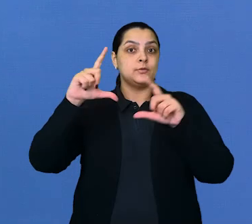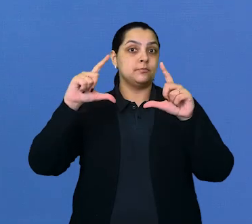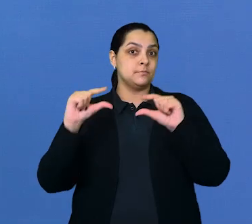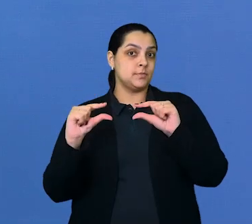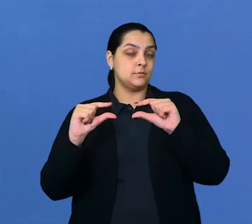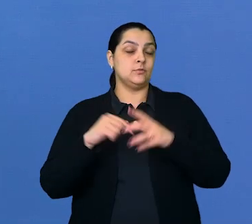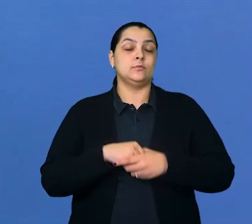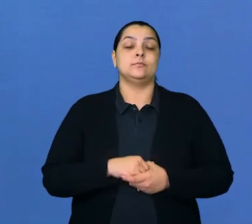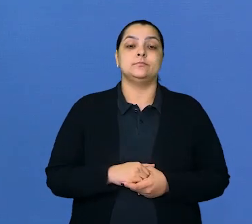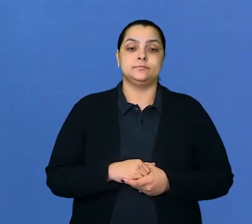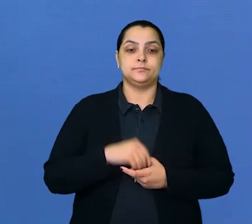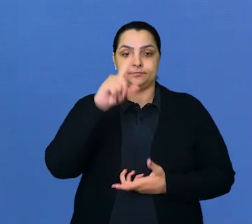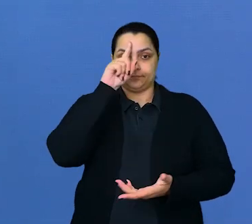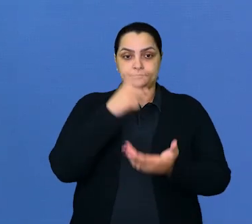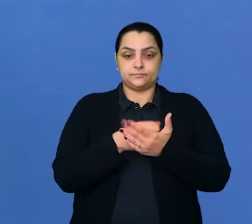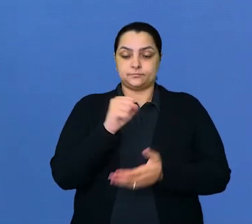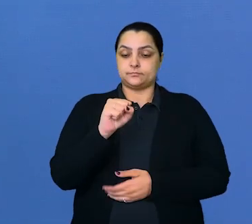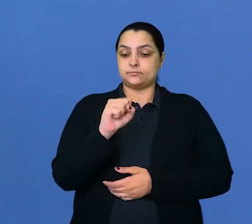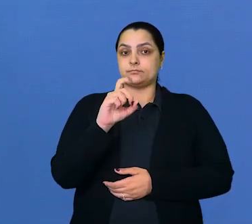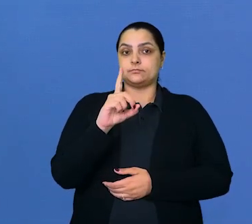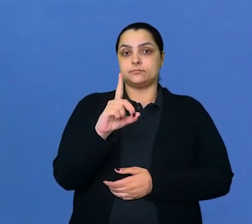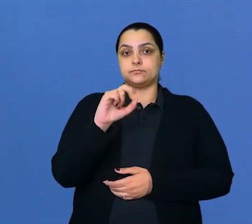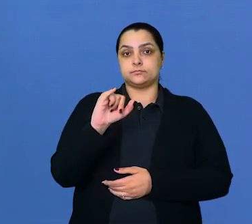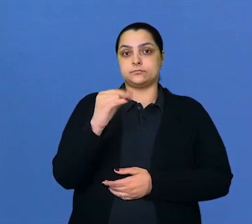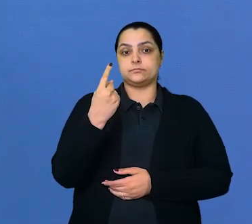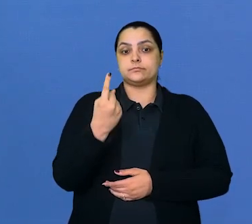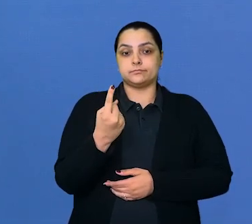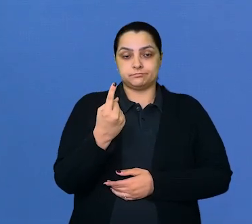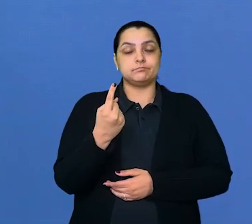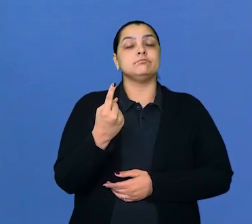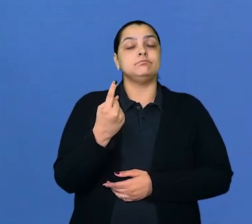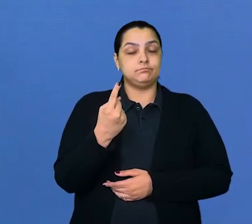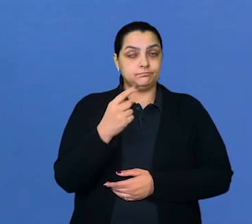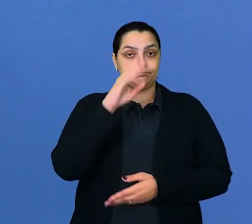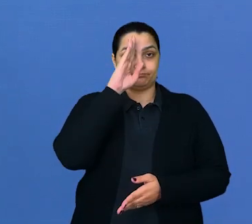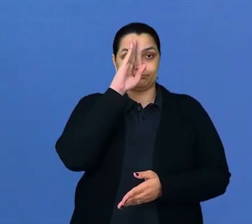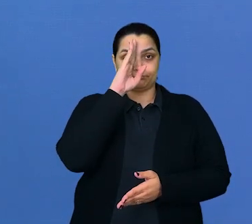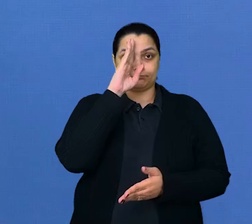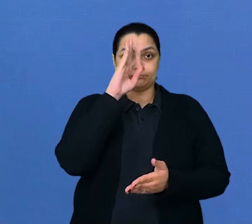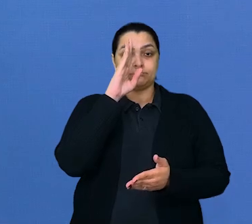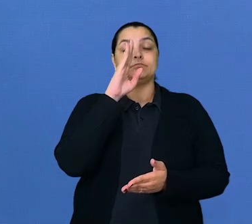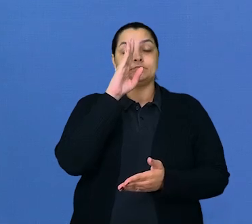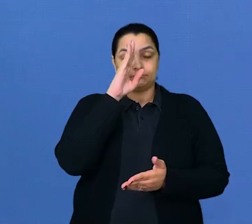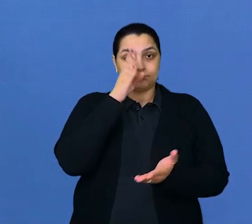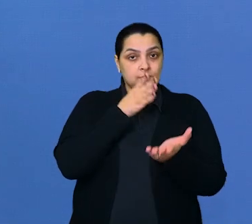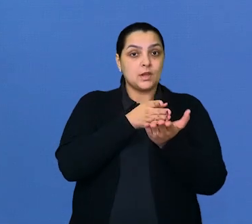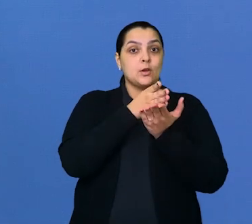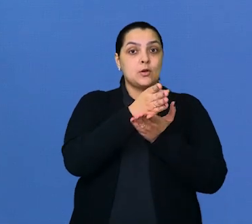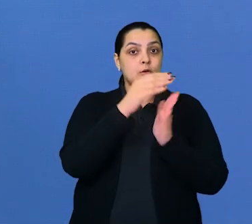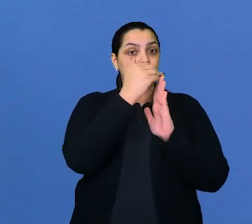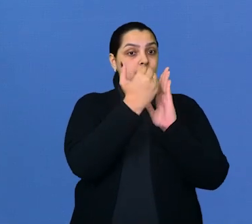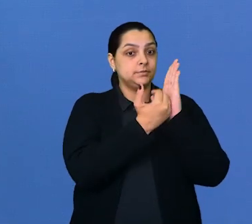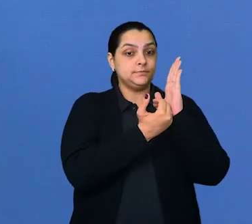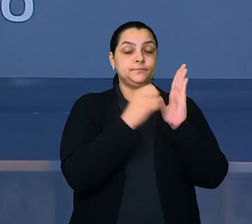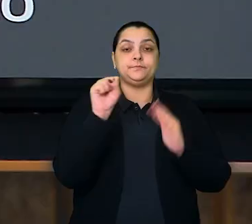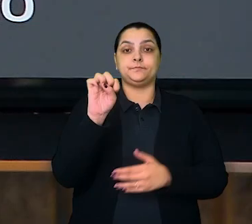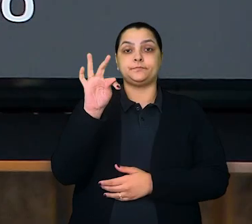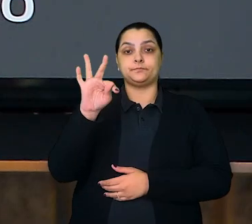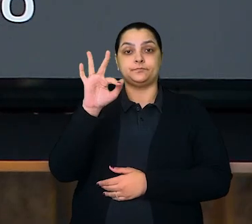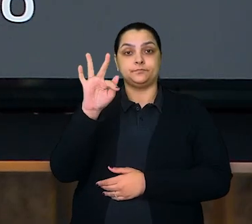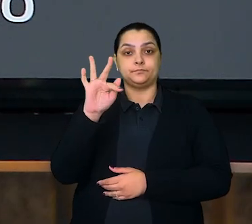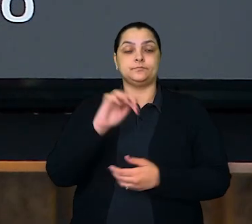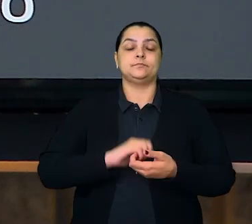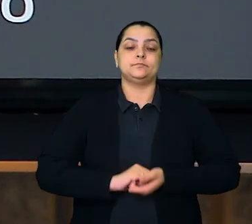reduzida. A decisão é da Seção 1 de Dissídios Individuais do TST, que seguiu o entendimento firmado pelo Supremo Tribunal Federal.